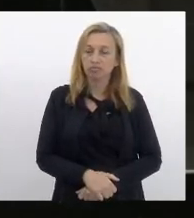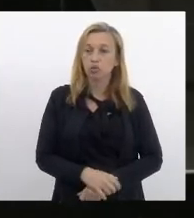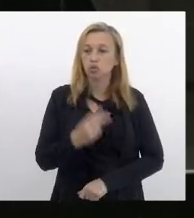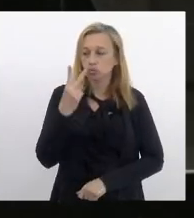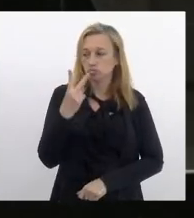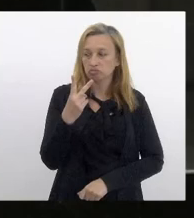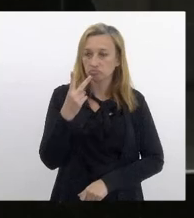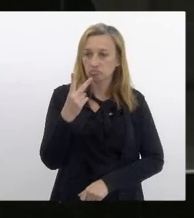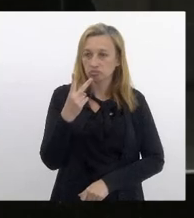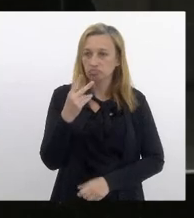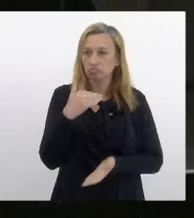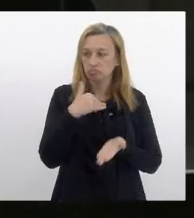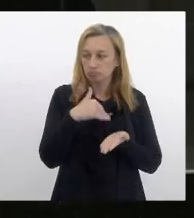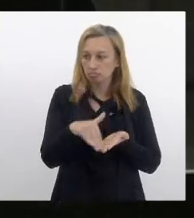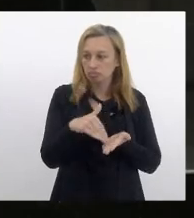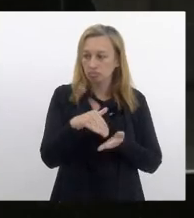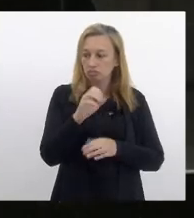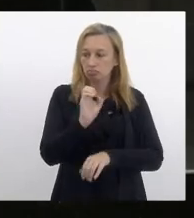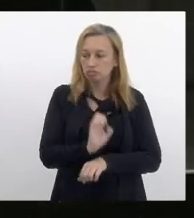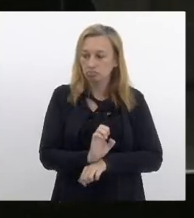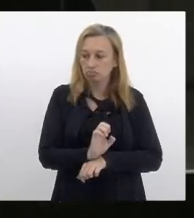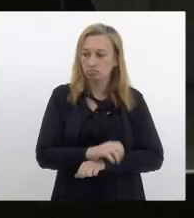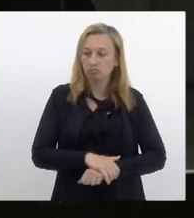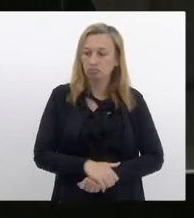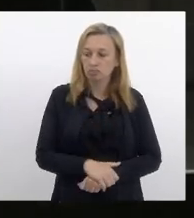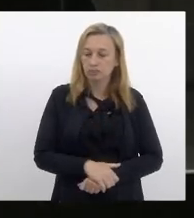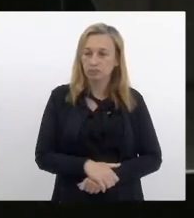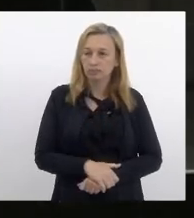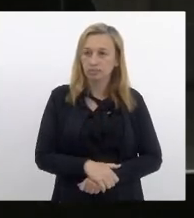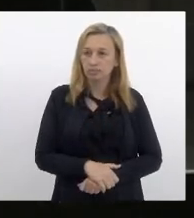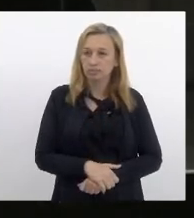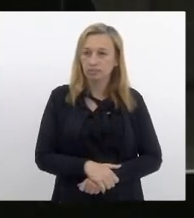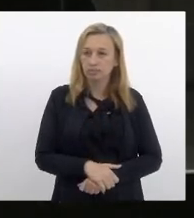2 secretários estaduais